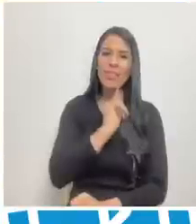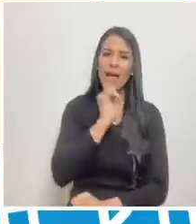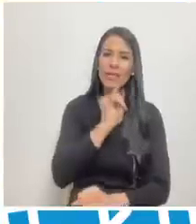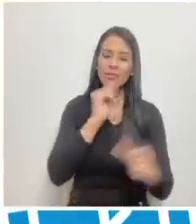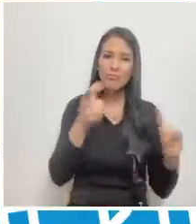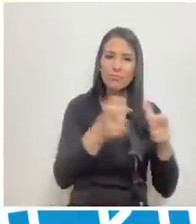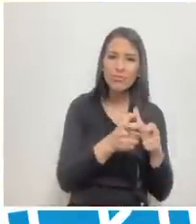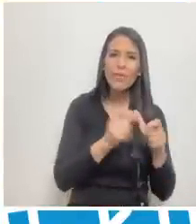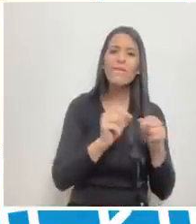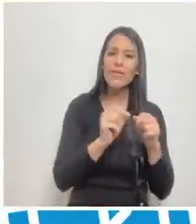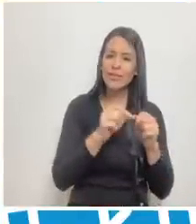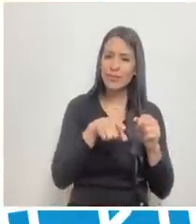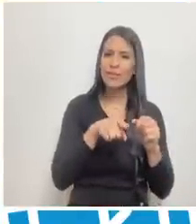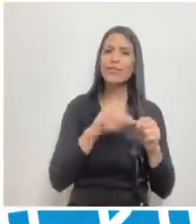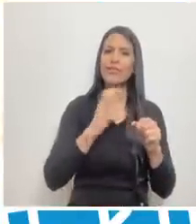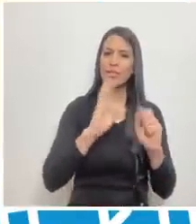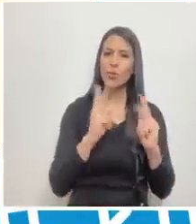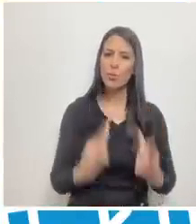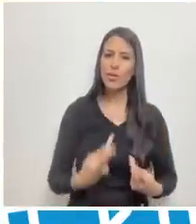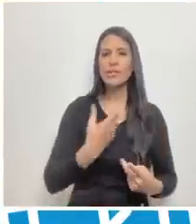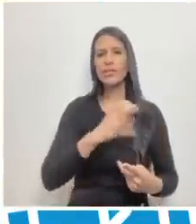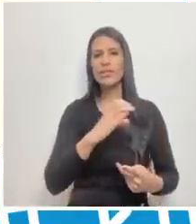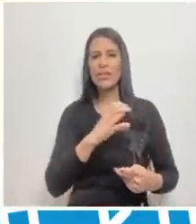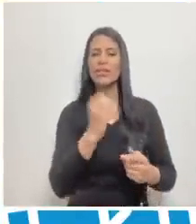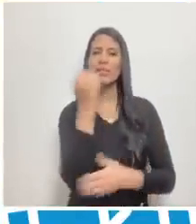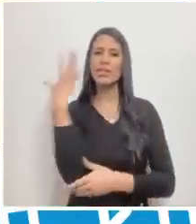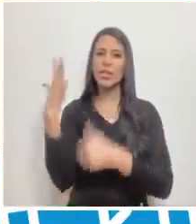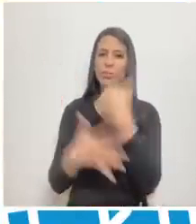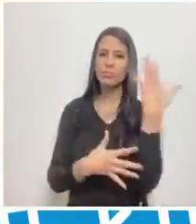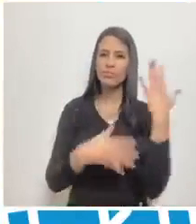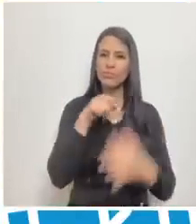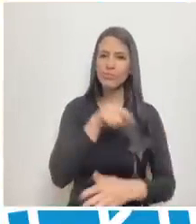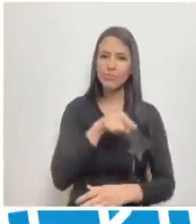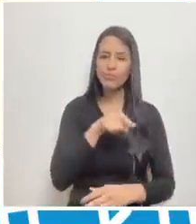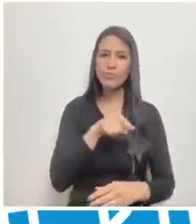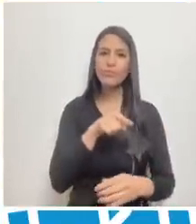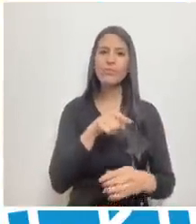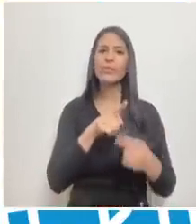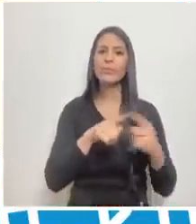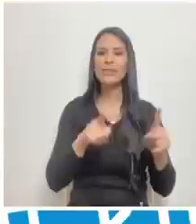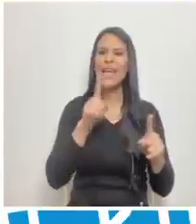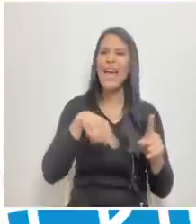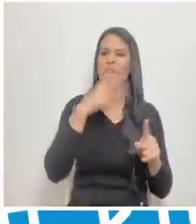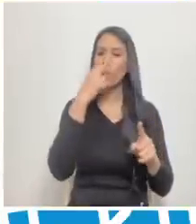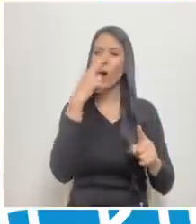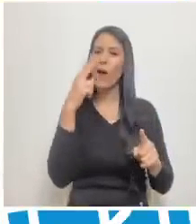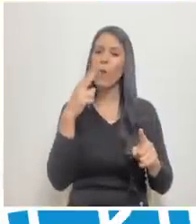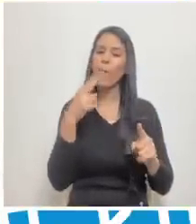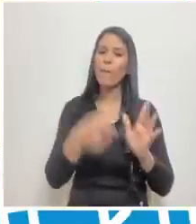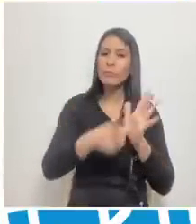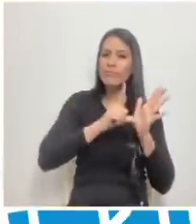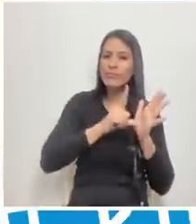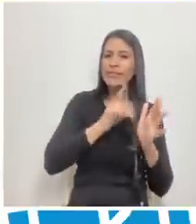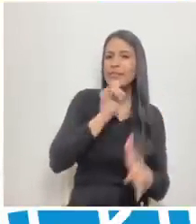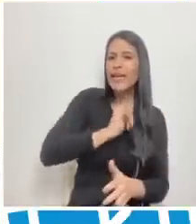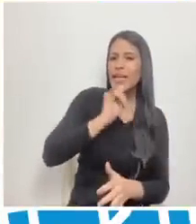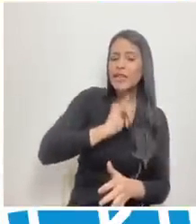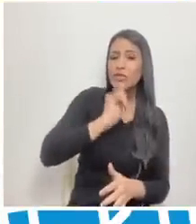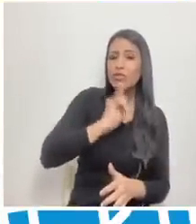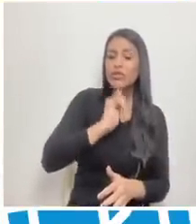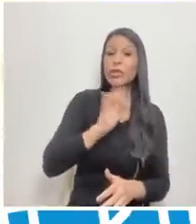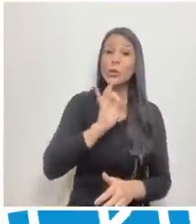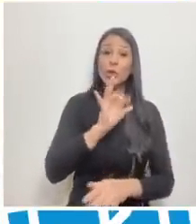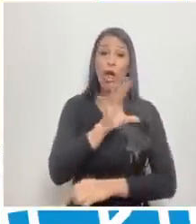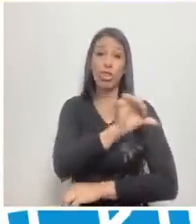ciências da natureza, que foi, na verdade, um grande pré-teste, né? Foi aplicado apenas no 9º